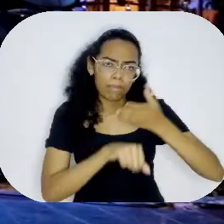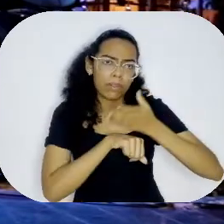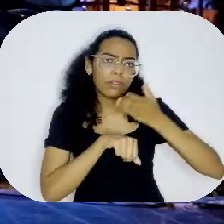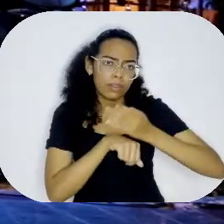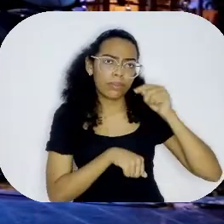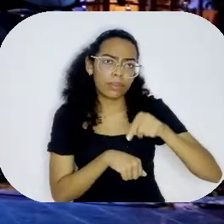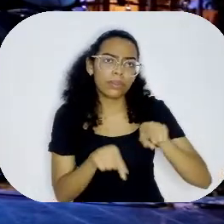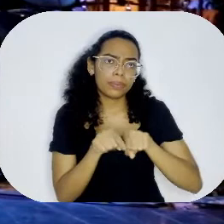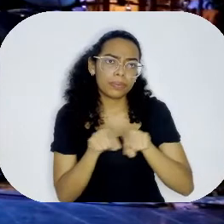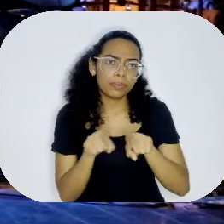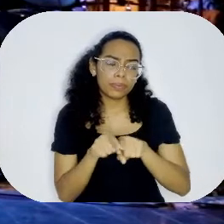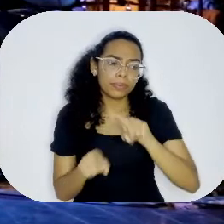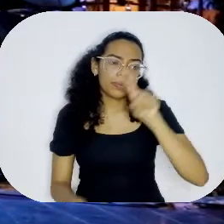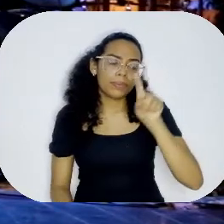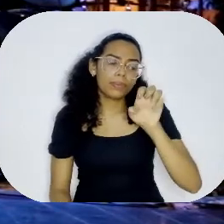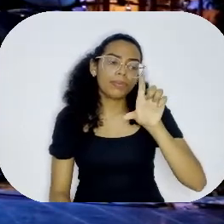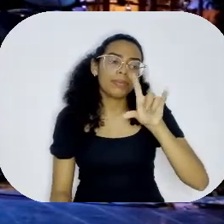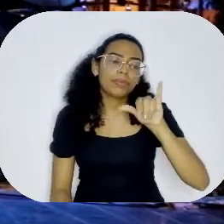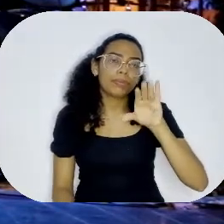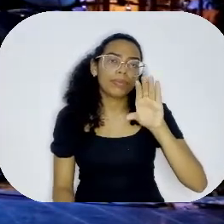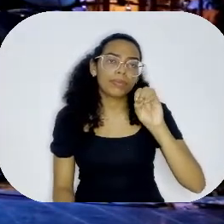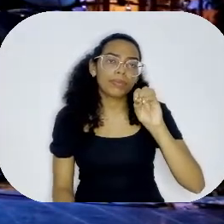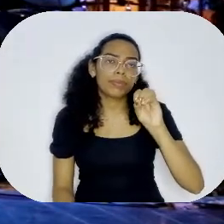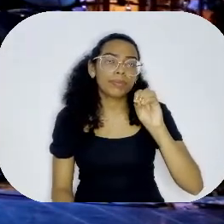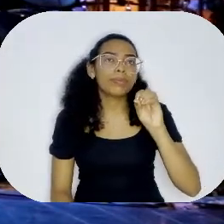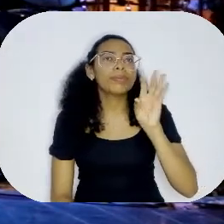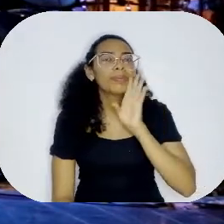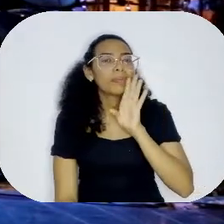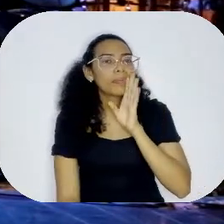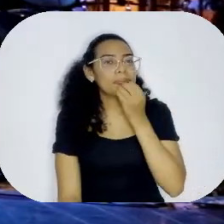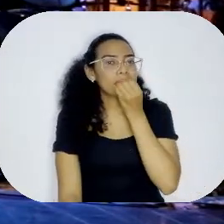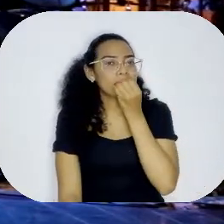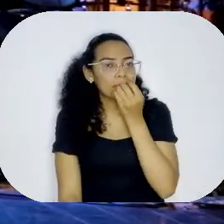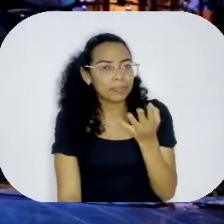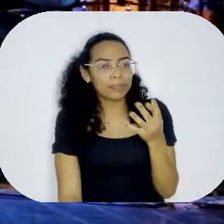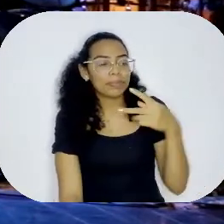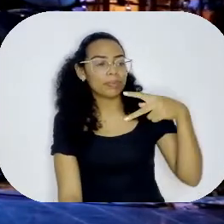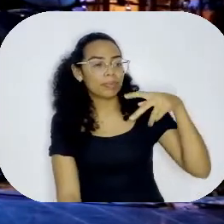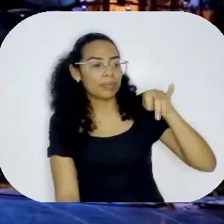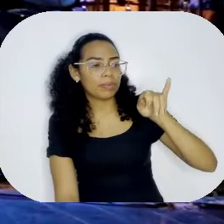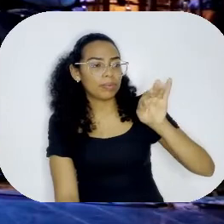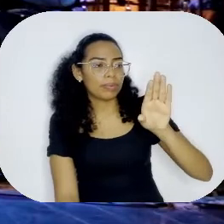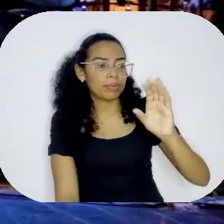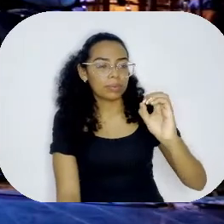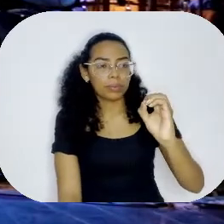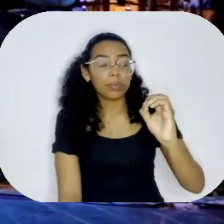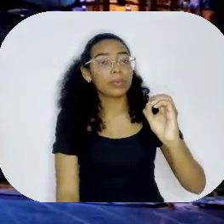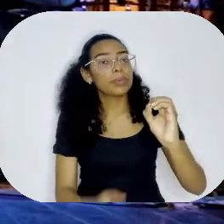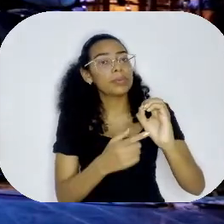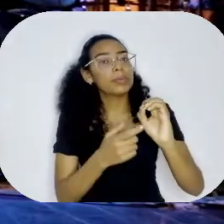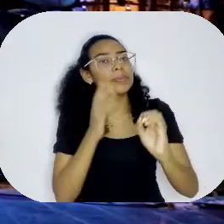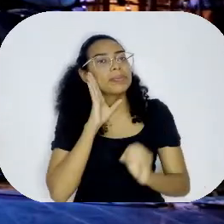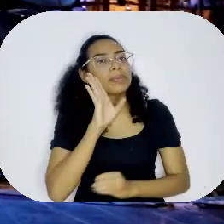amigo, parceiro, que participa do ensaio interativo, que é o Zélio, ó. Axé de luz, pingo de fortaleza solar. Gente, eu vou confessar uma coisa para